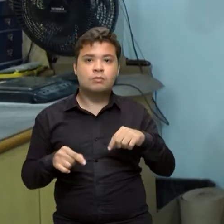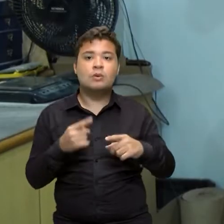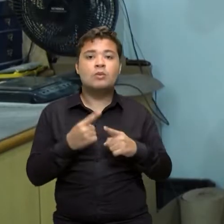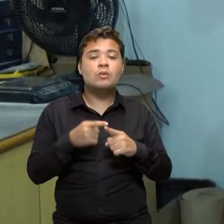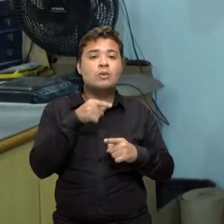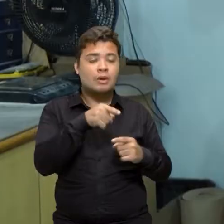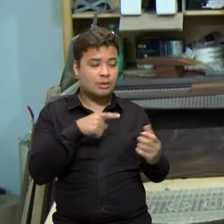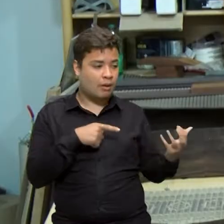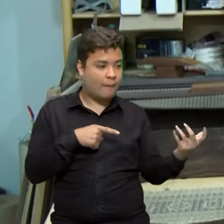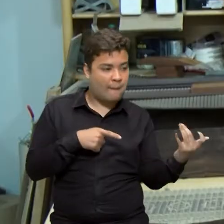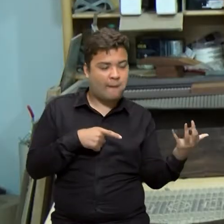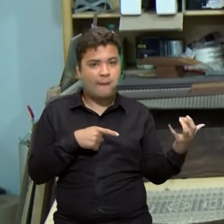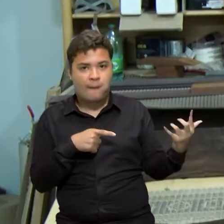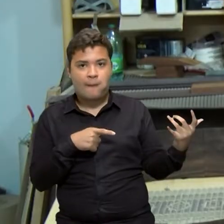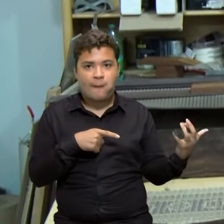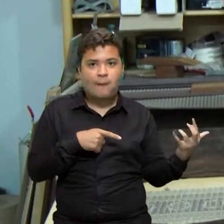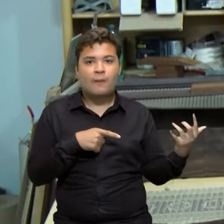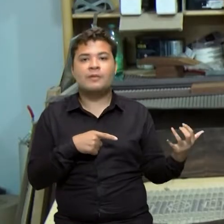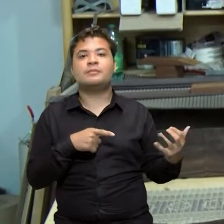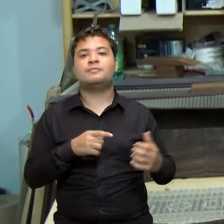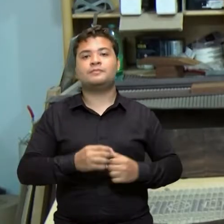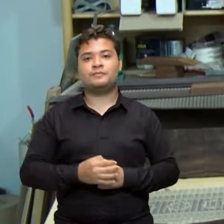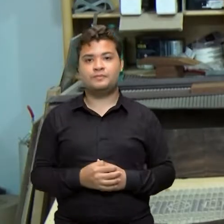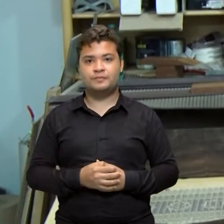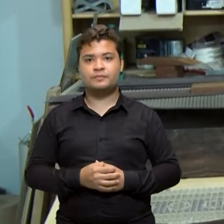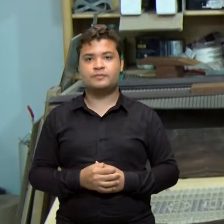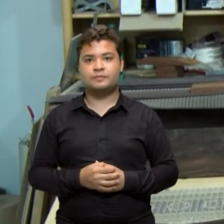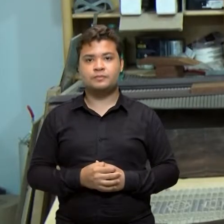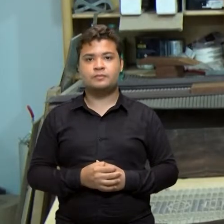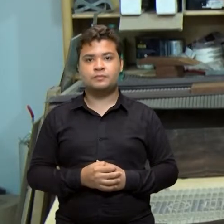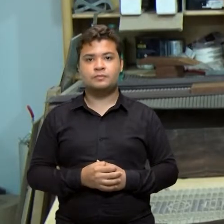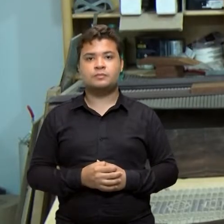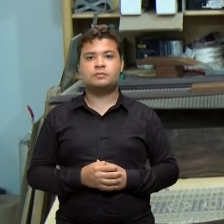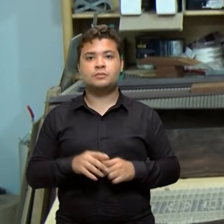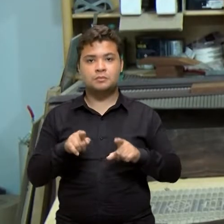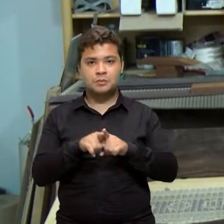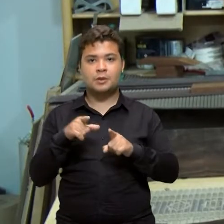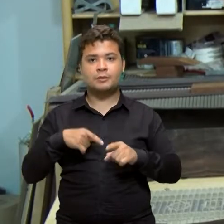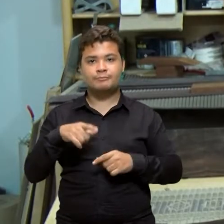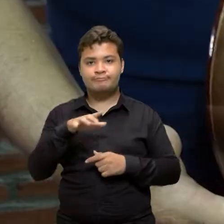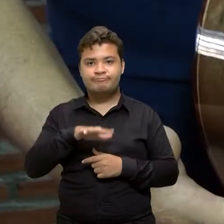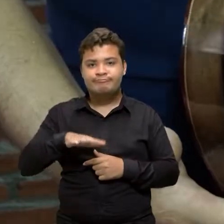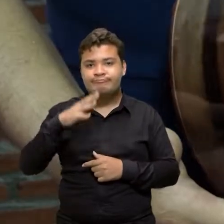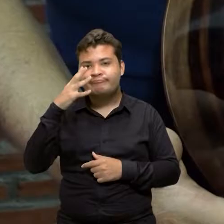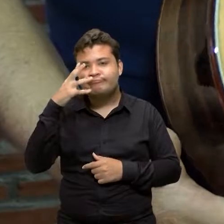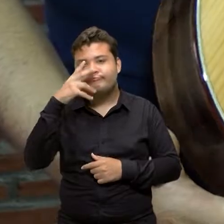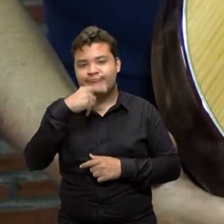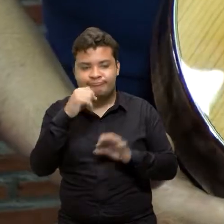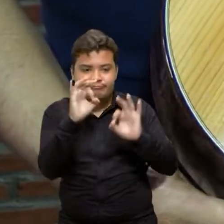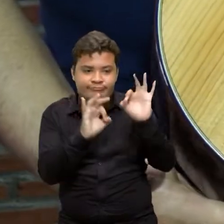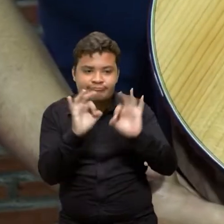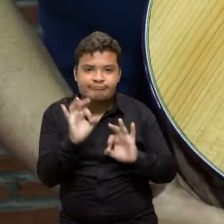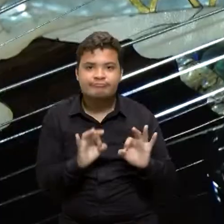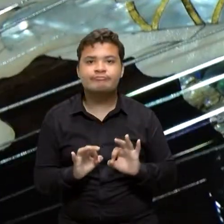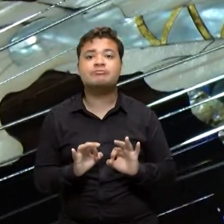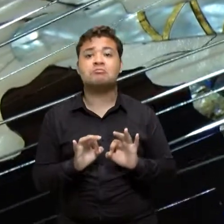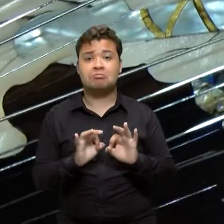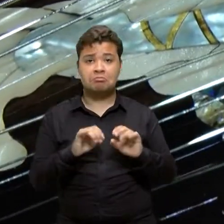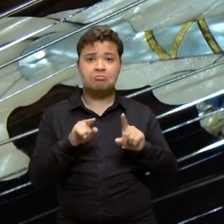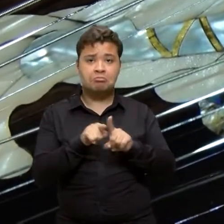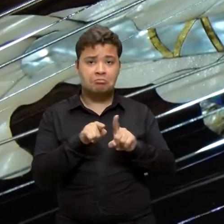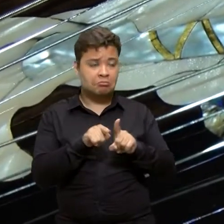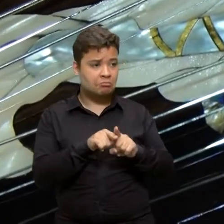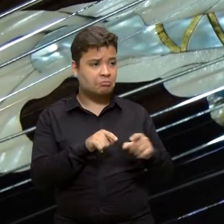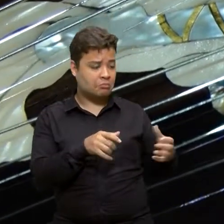do instrumento, né. É feito também essa parte toda decorativa, o braço também pode ser